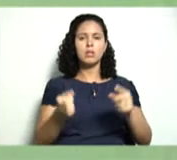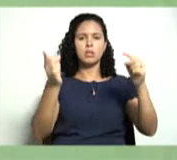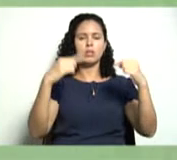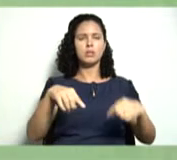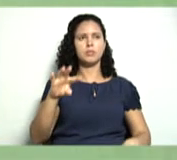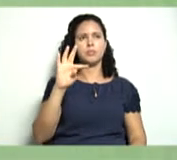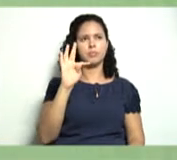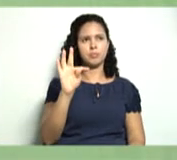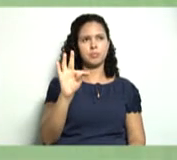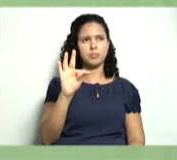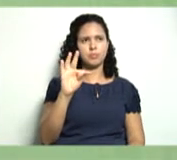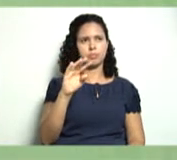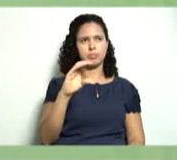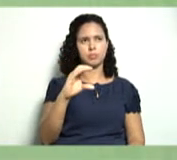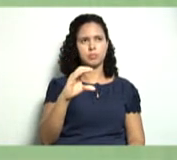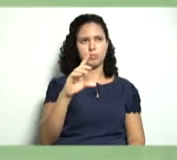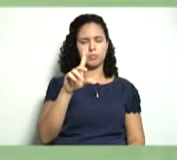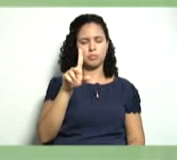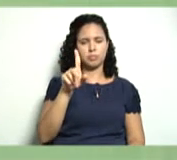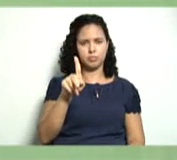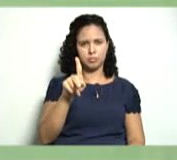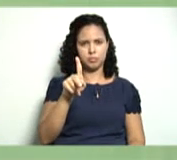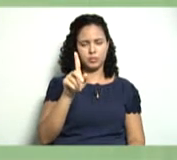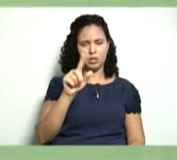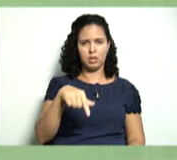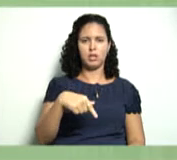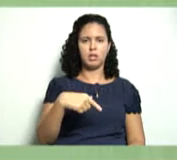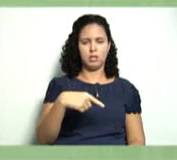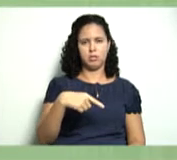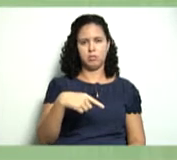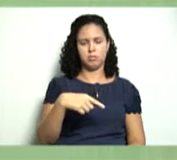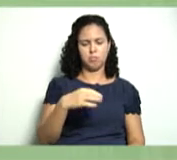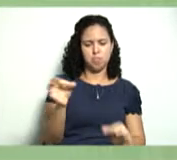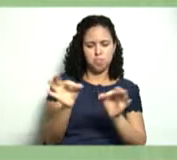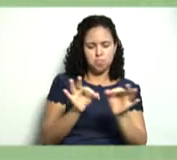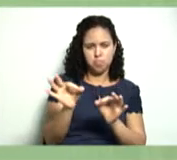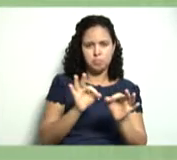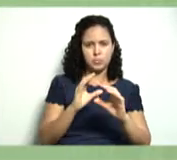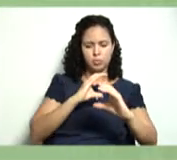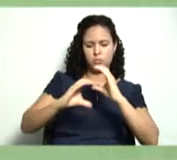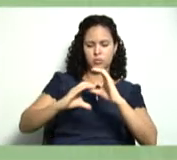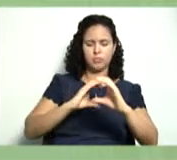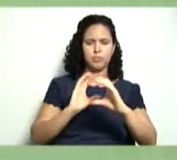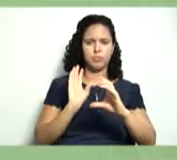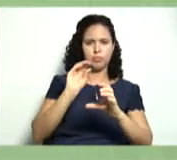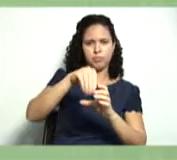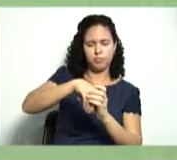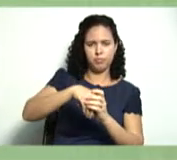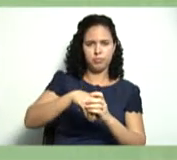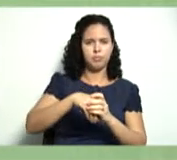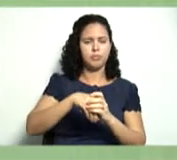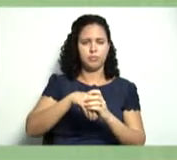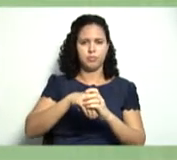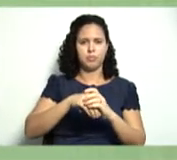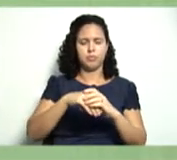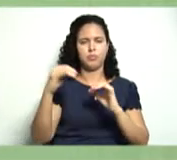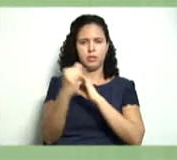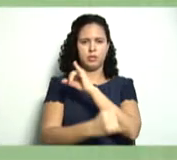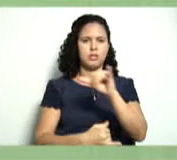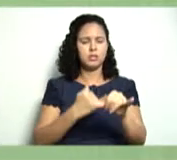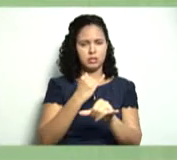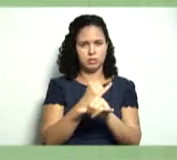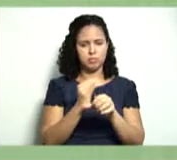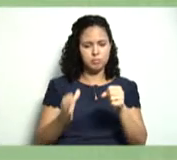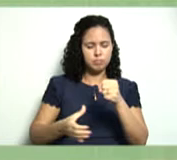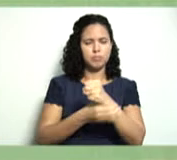forma padronizada de comunicação para os computadores na internet permite da segurança a